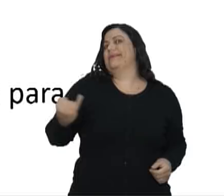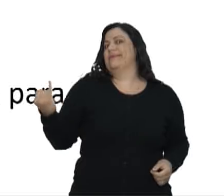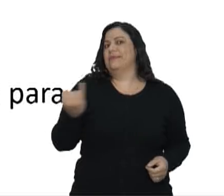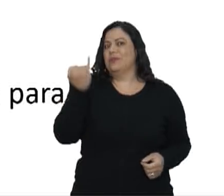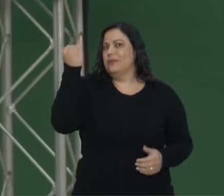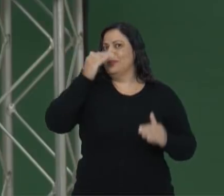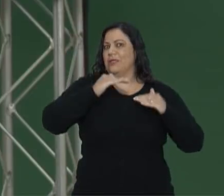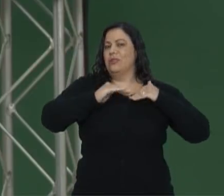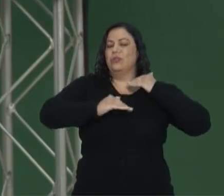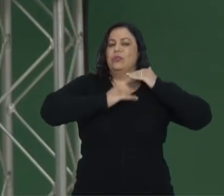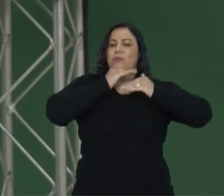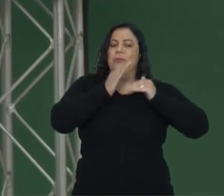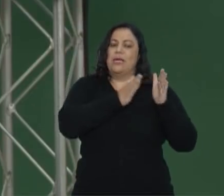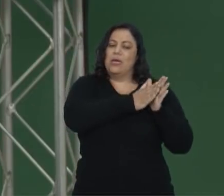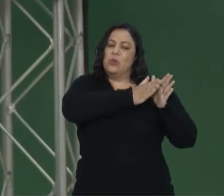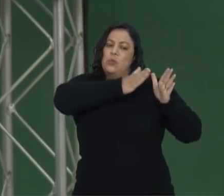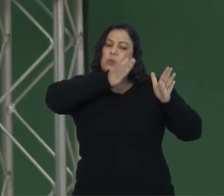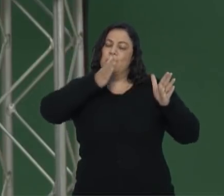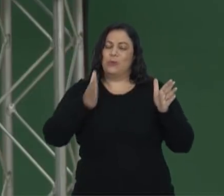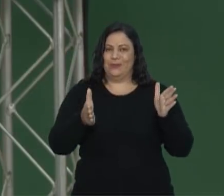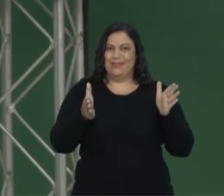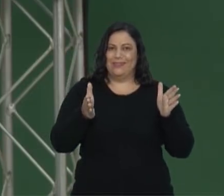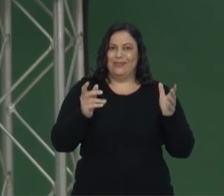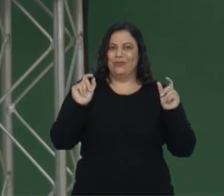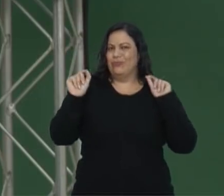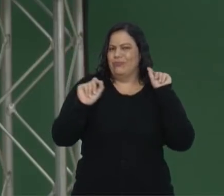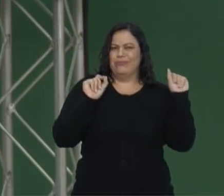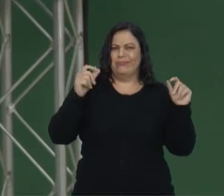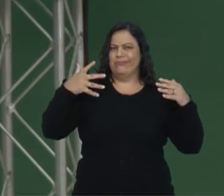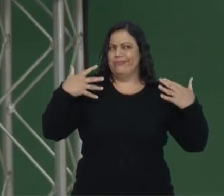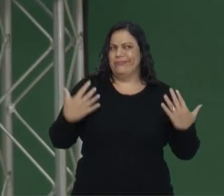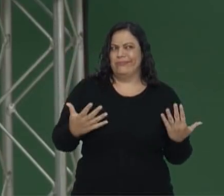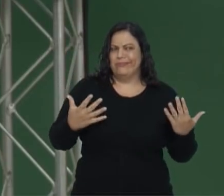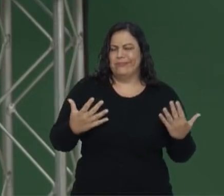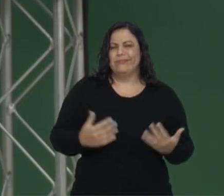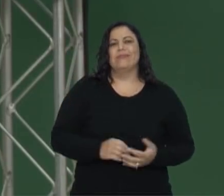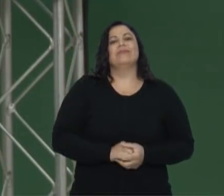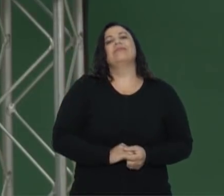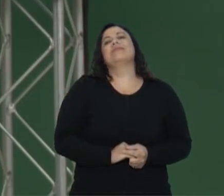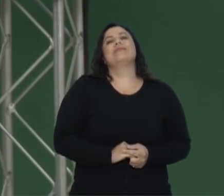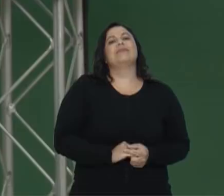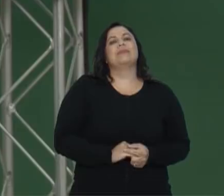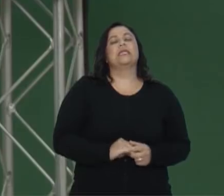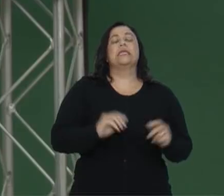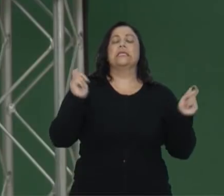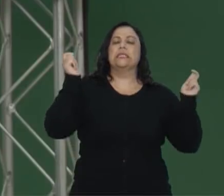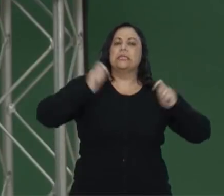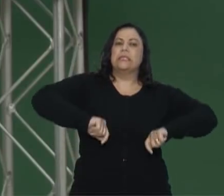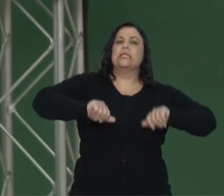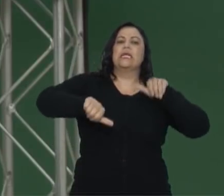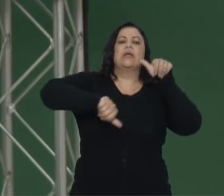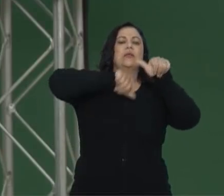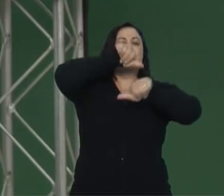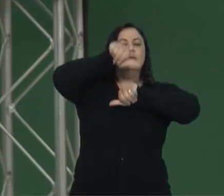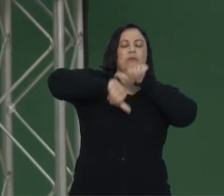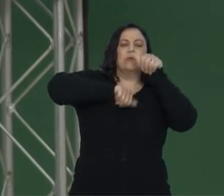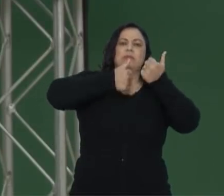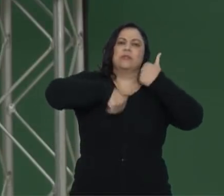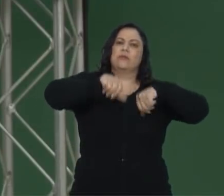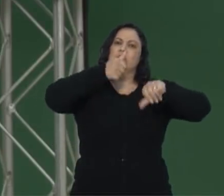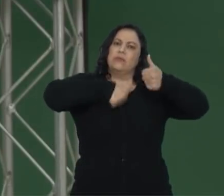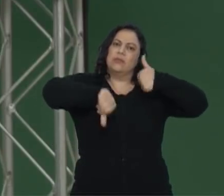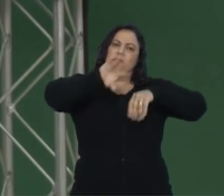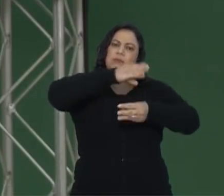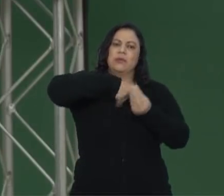para o processo indicado no esquema? Então, esse esquema tem uma transformação química envolvida. Qual